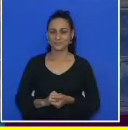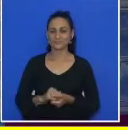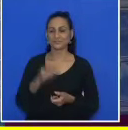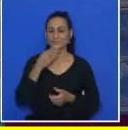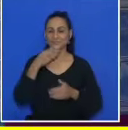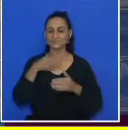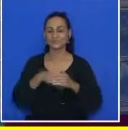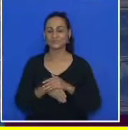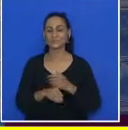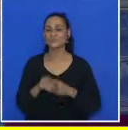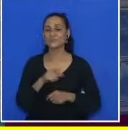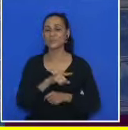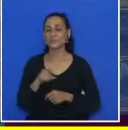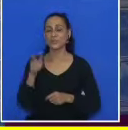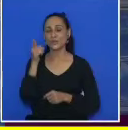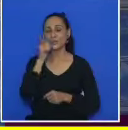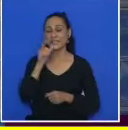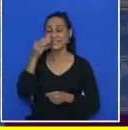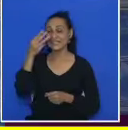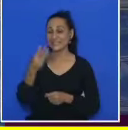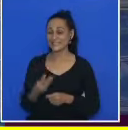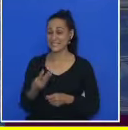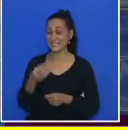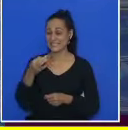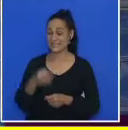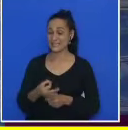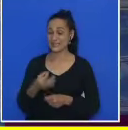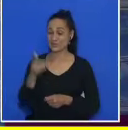Na Time Mania você ganha a partir de 3 acertos.